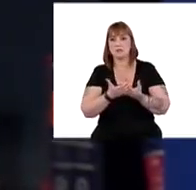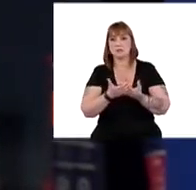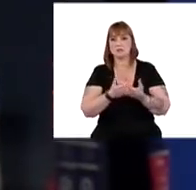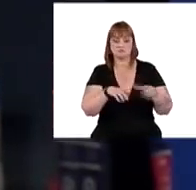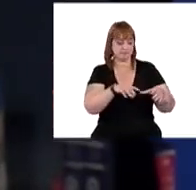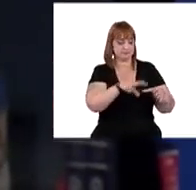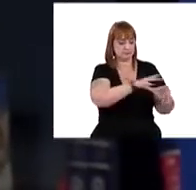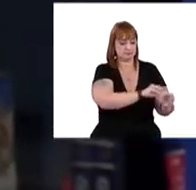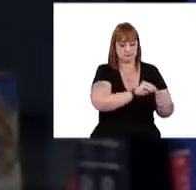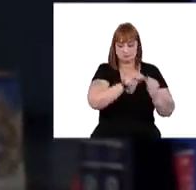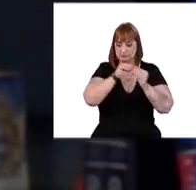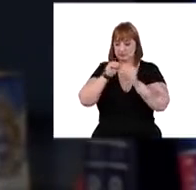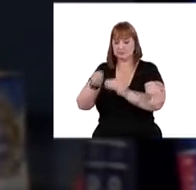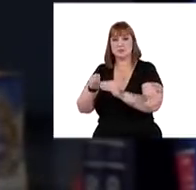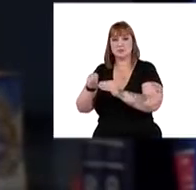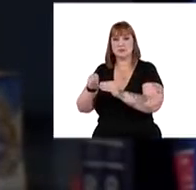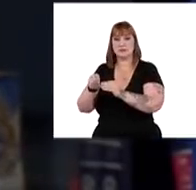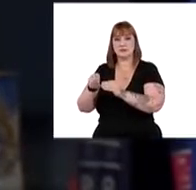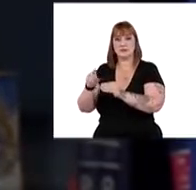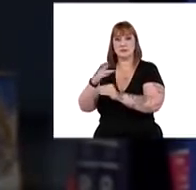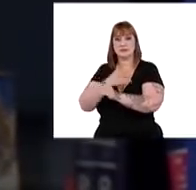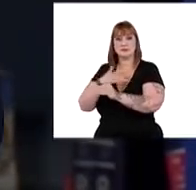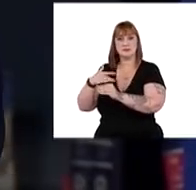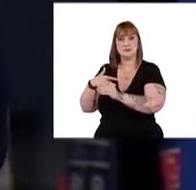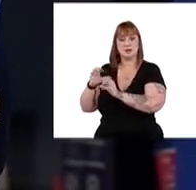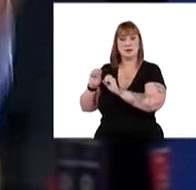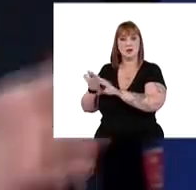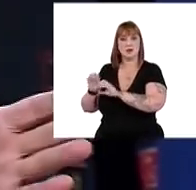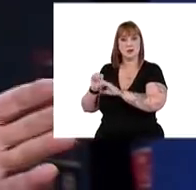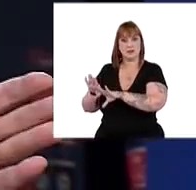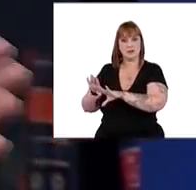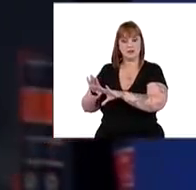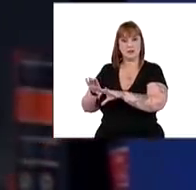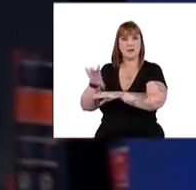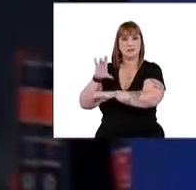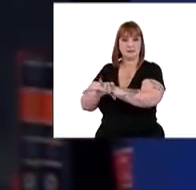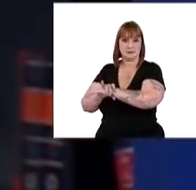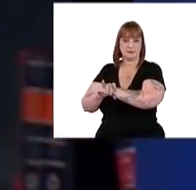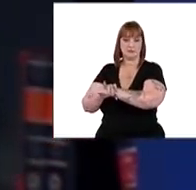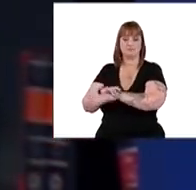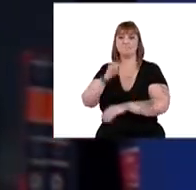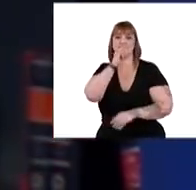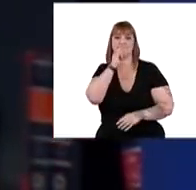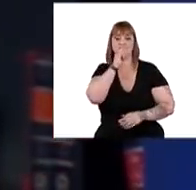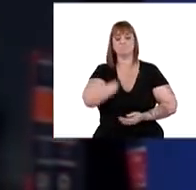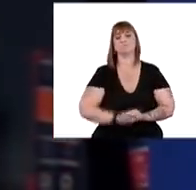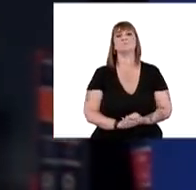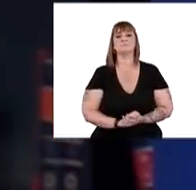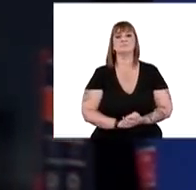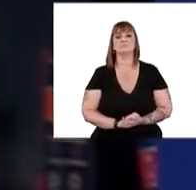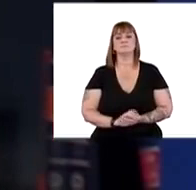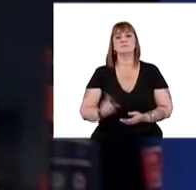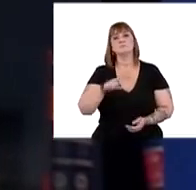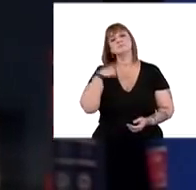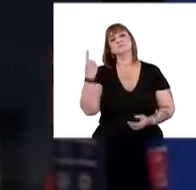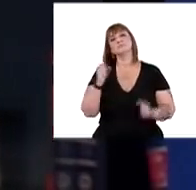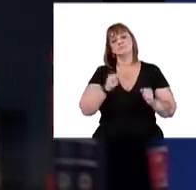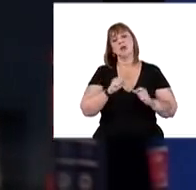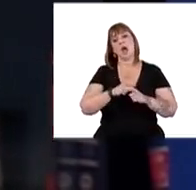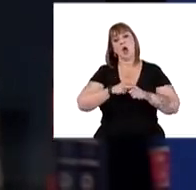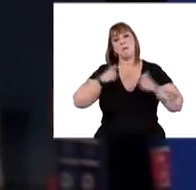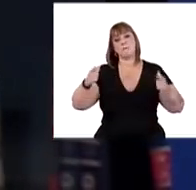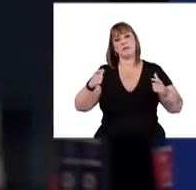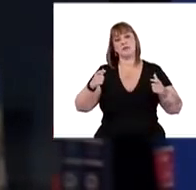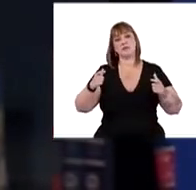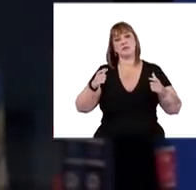realocados exatamente em saúde, em educação e em segurança. Por exemplo, nós podemos já